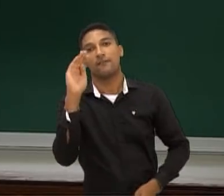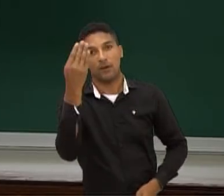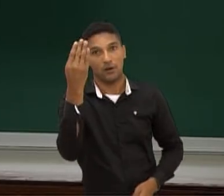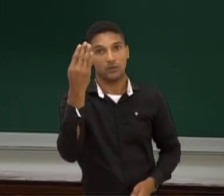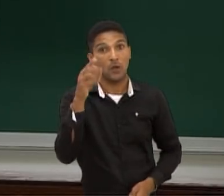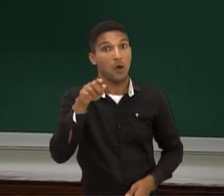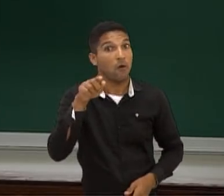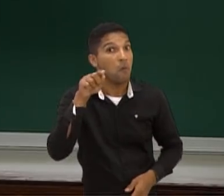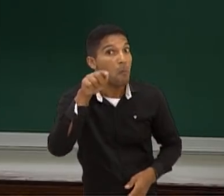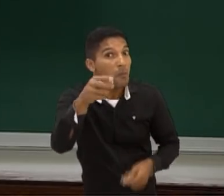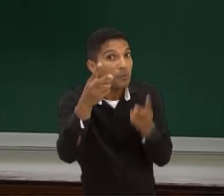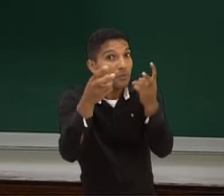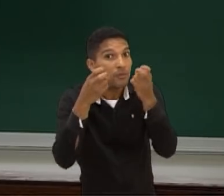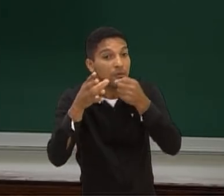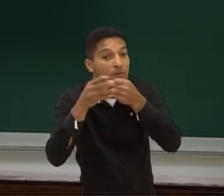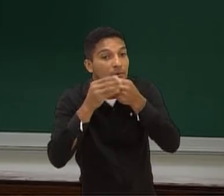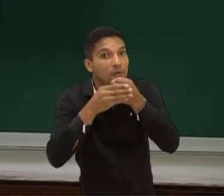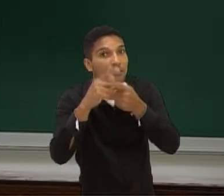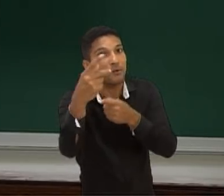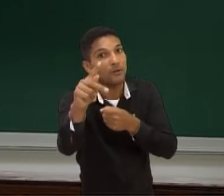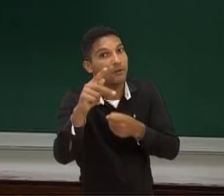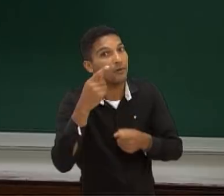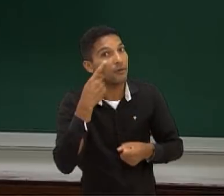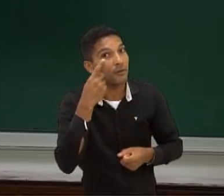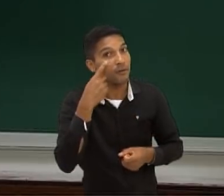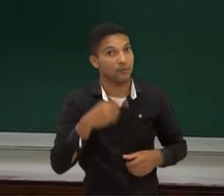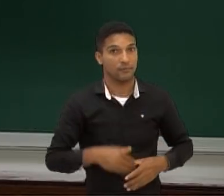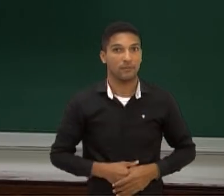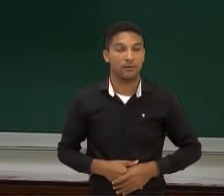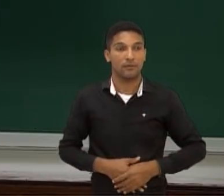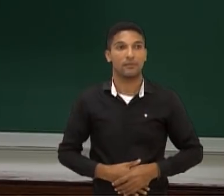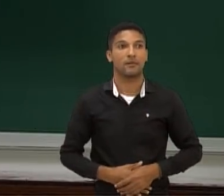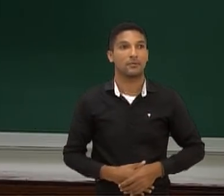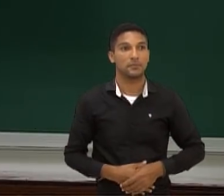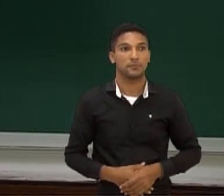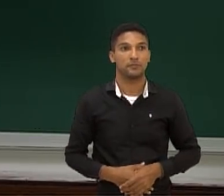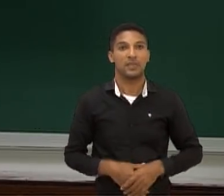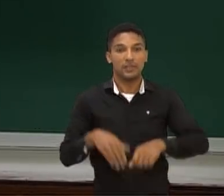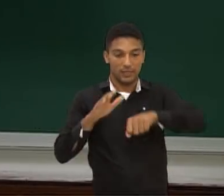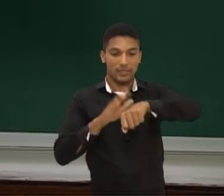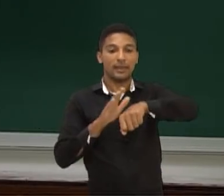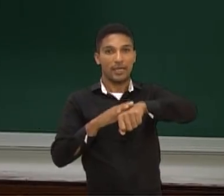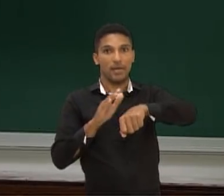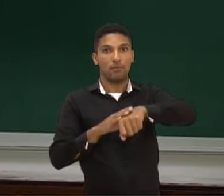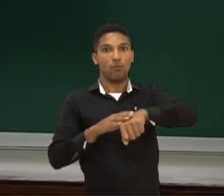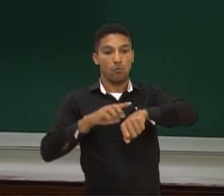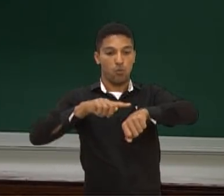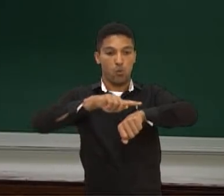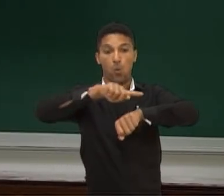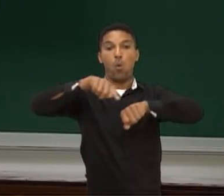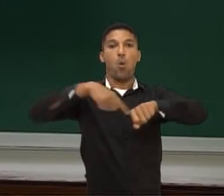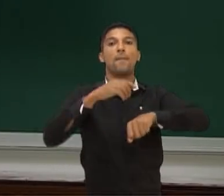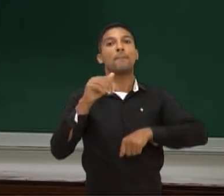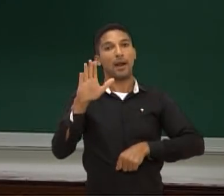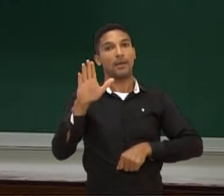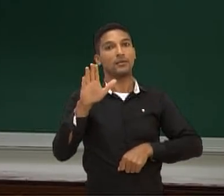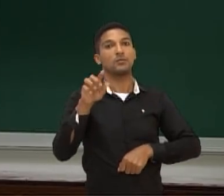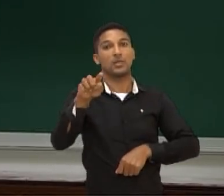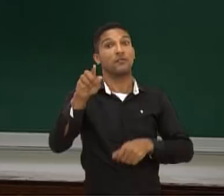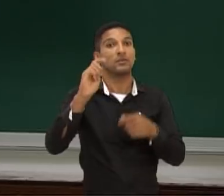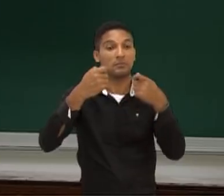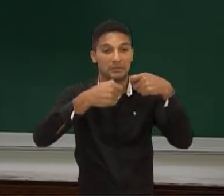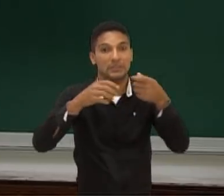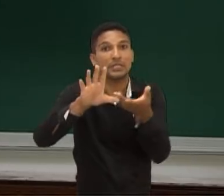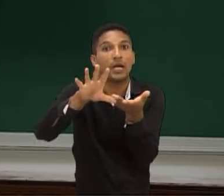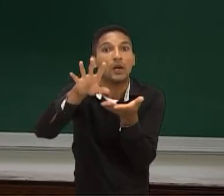acompanhem aí em casa. A professora deixou um tempinho maior nesses exercícios para dar tempo de vocês copiarem, registrem no caderno, tá bom? Porque